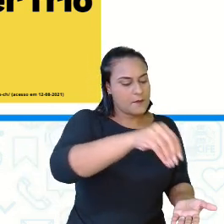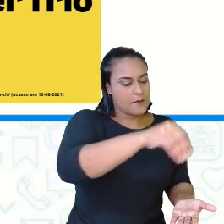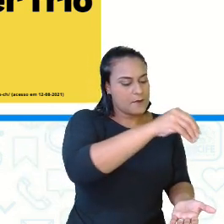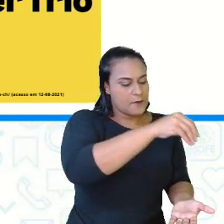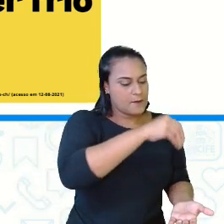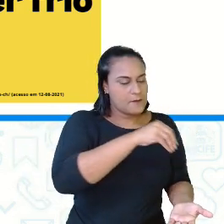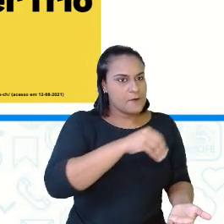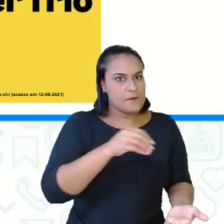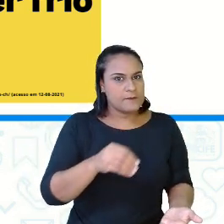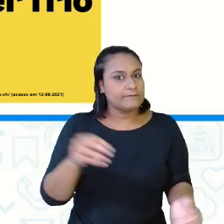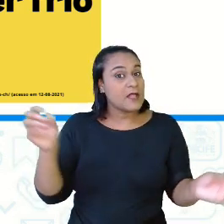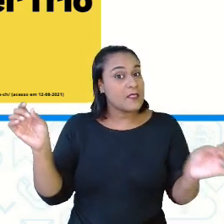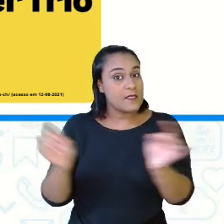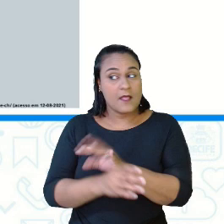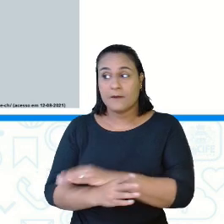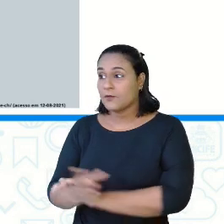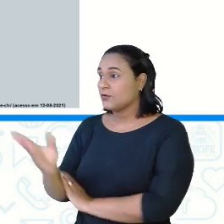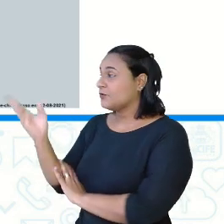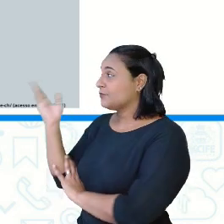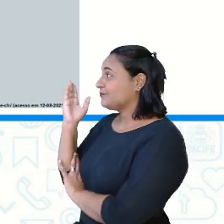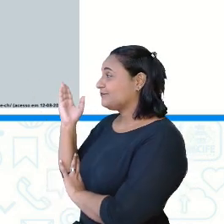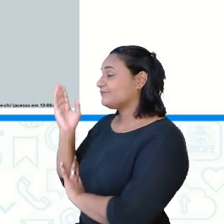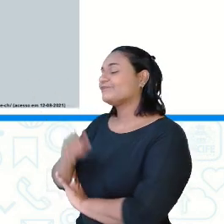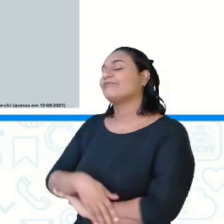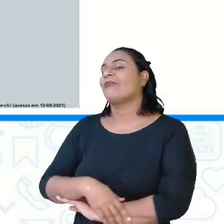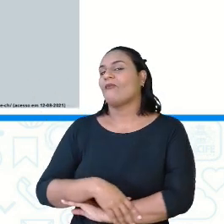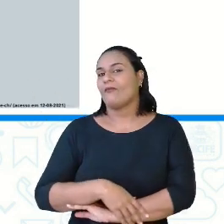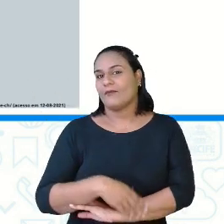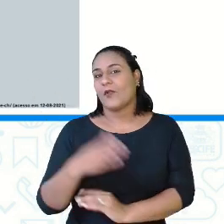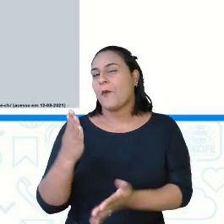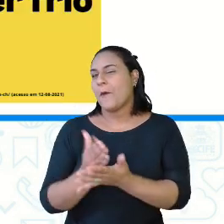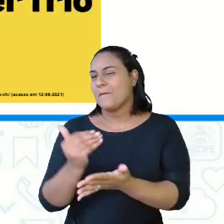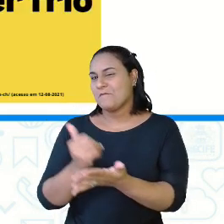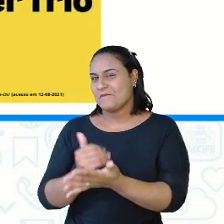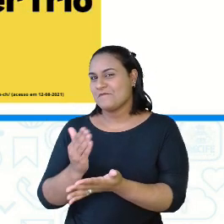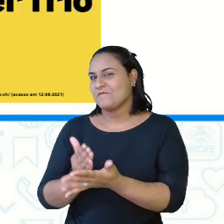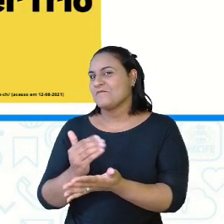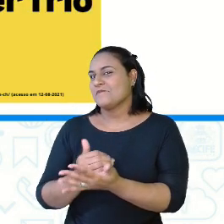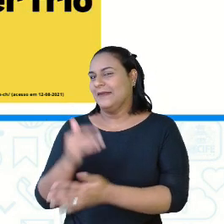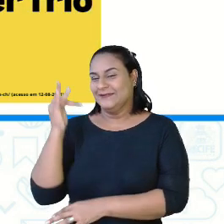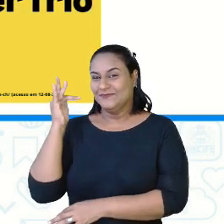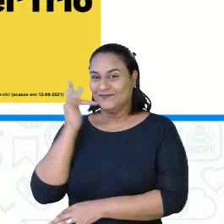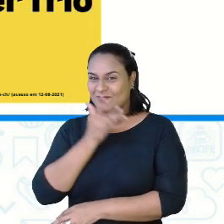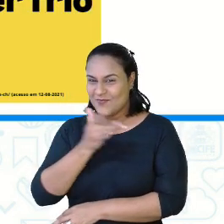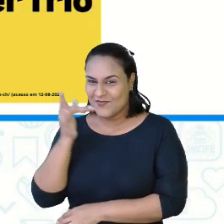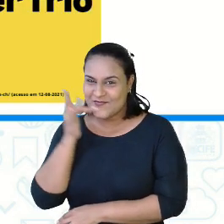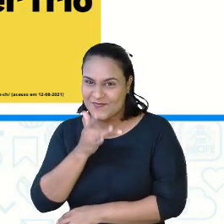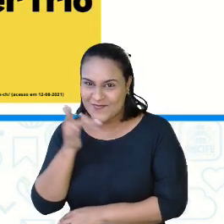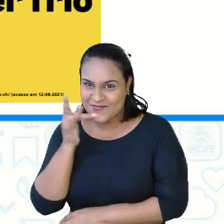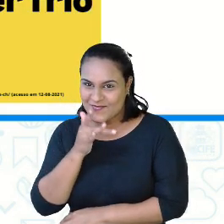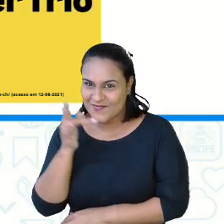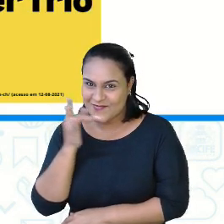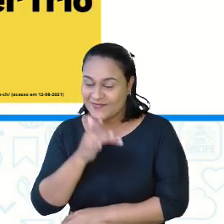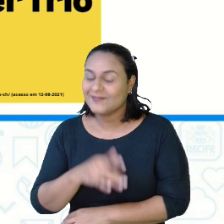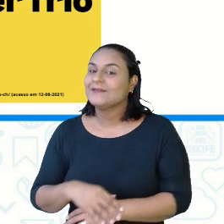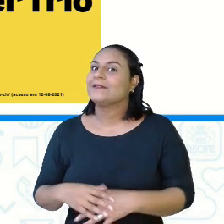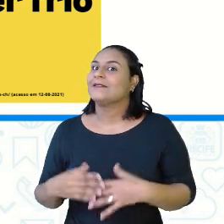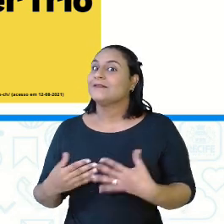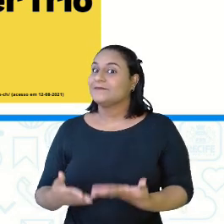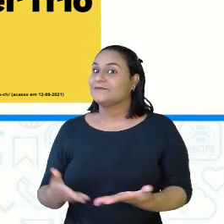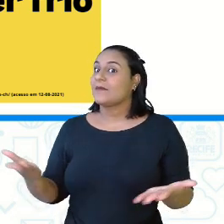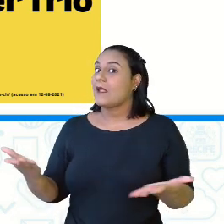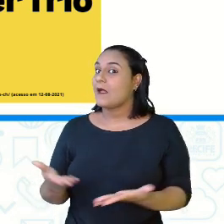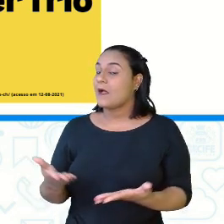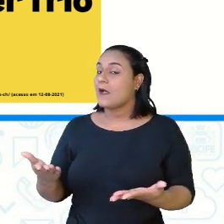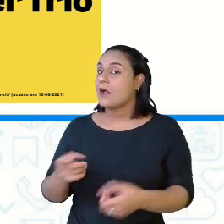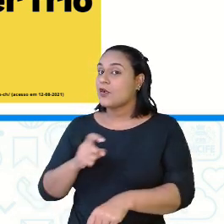receita. Terminando isso, o bolo está uma delícia, não é isso? Agora chegou a hora